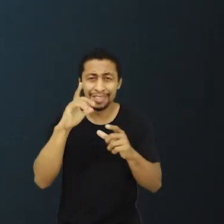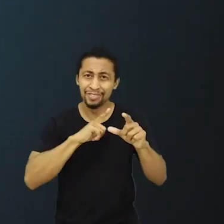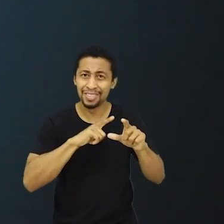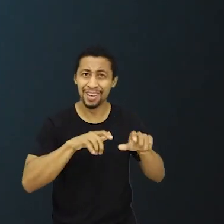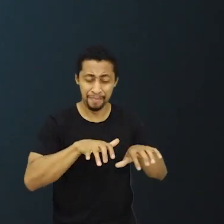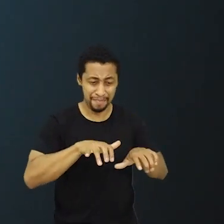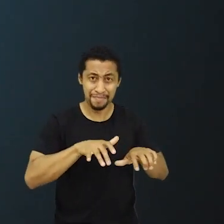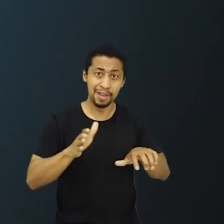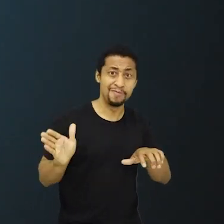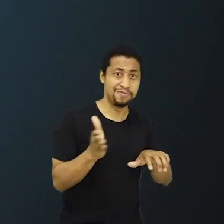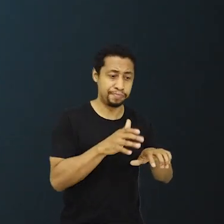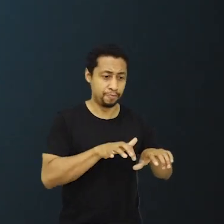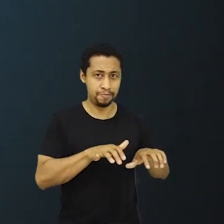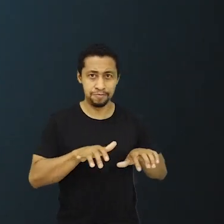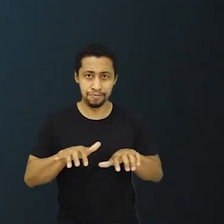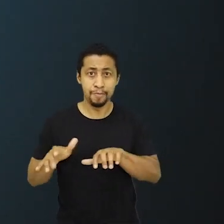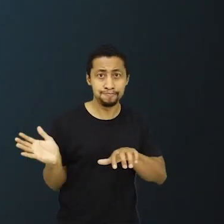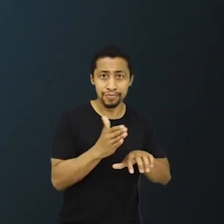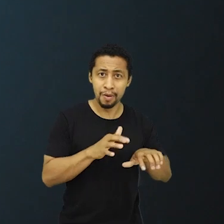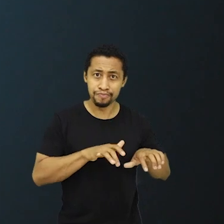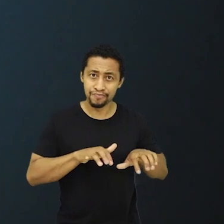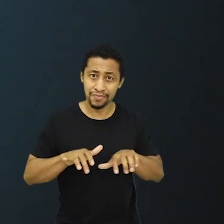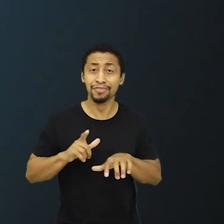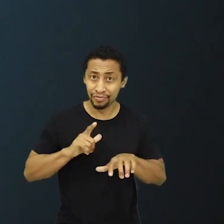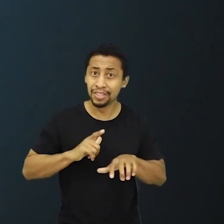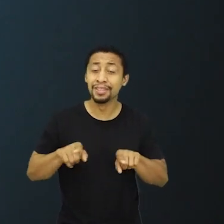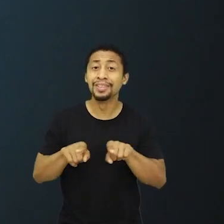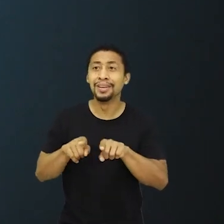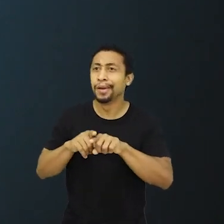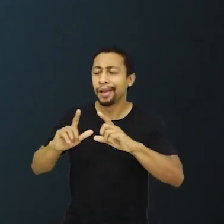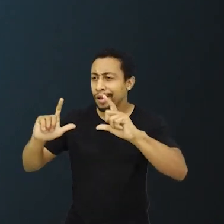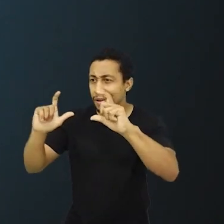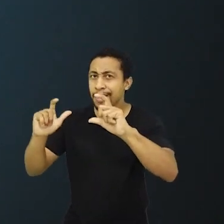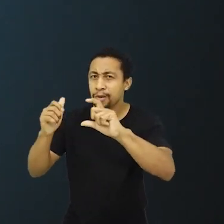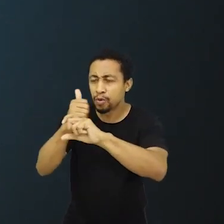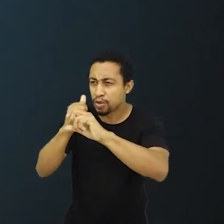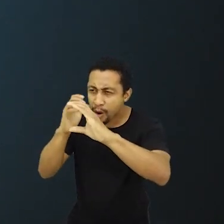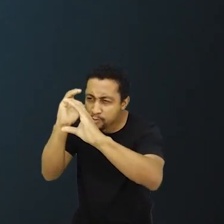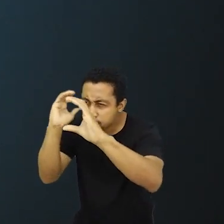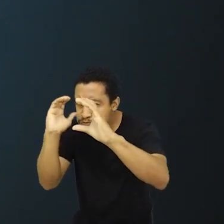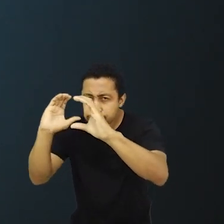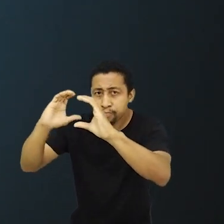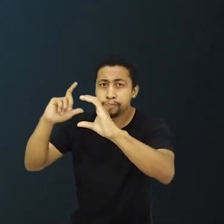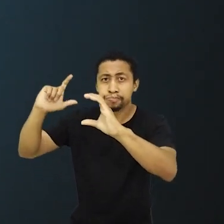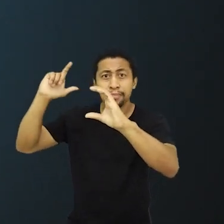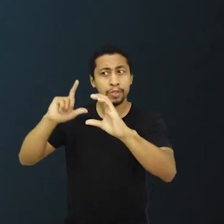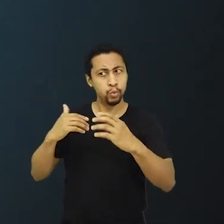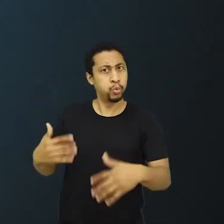fotográfica, Então, não é toda a família que guarda isso por 4 décadas. Tinha um outro desafio que